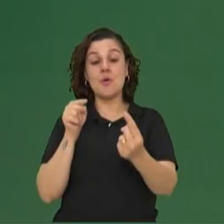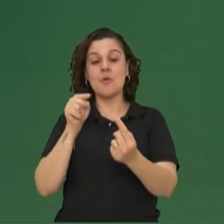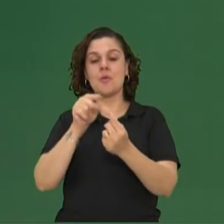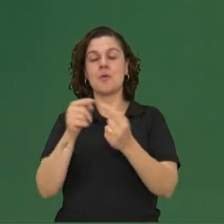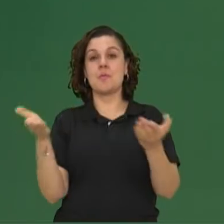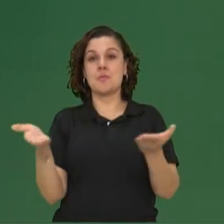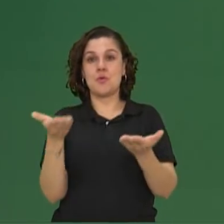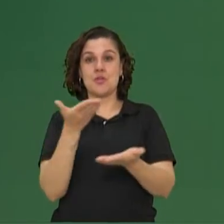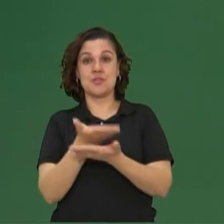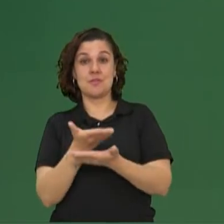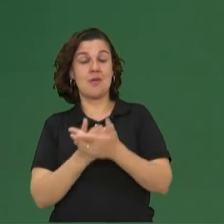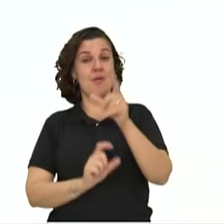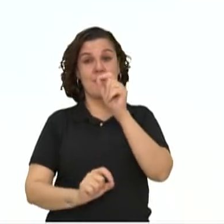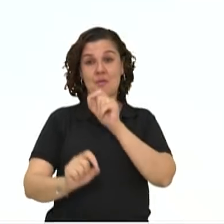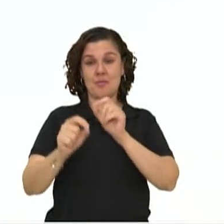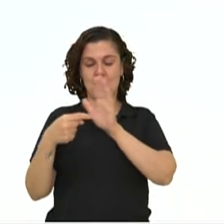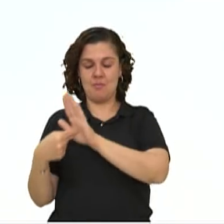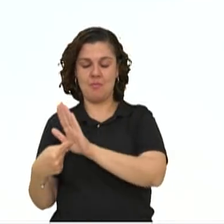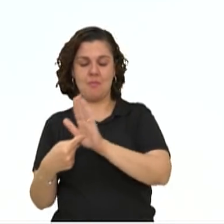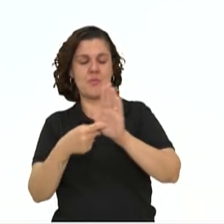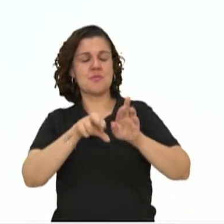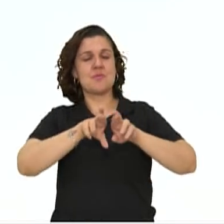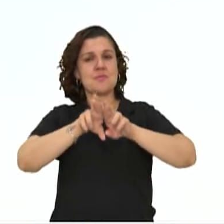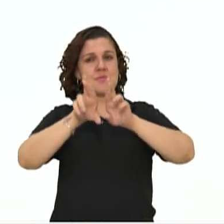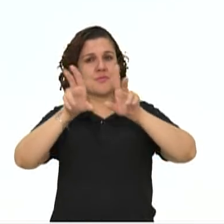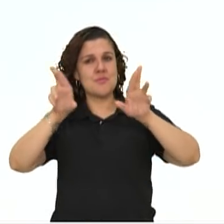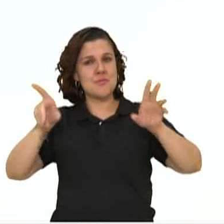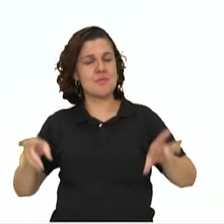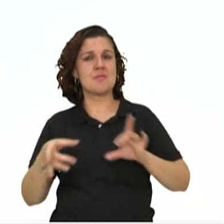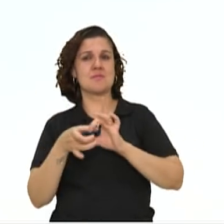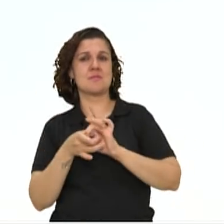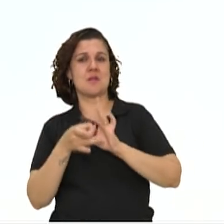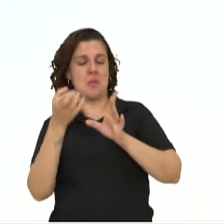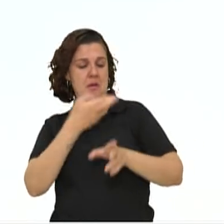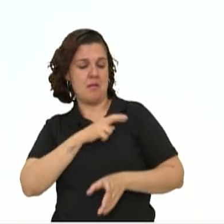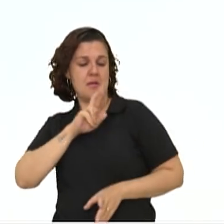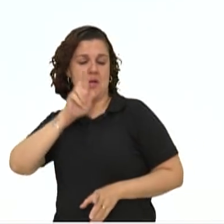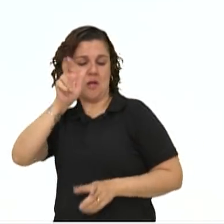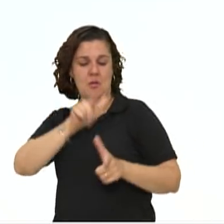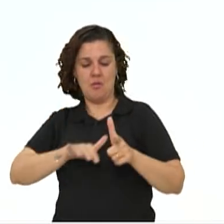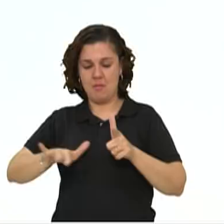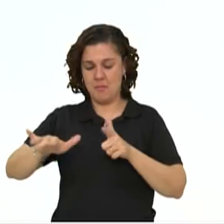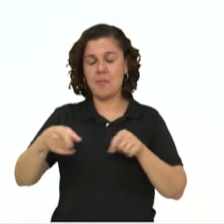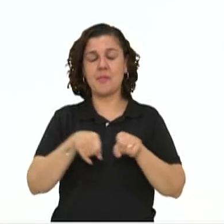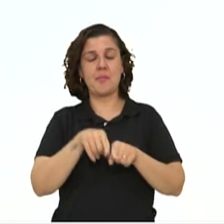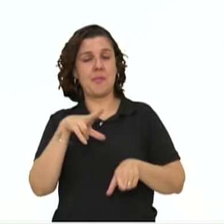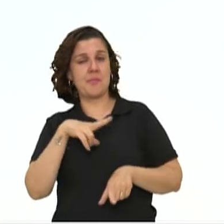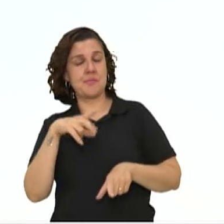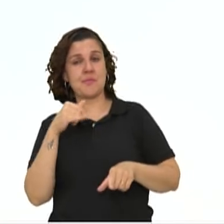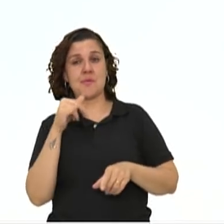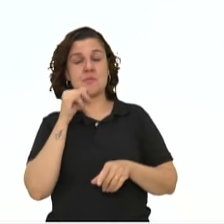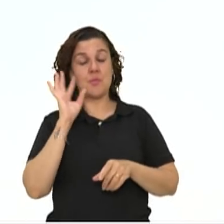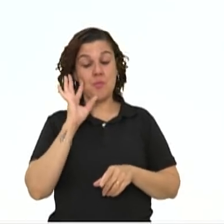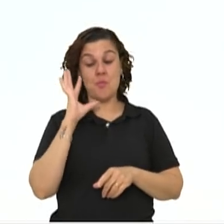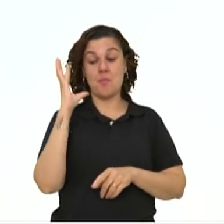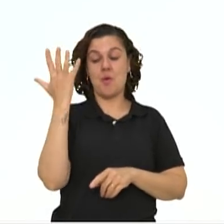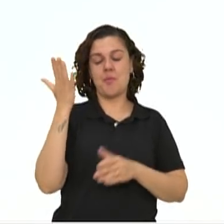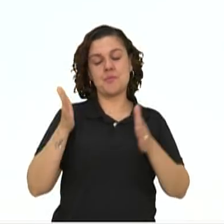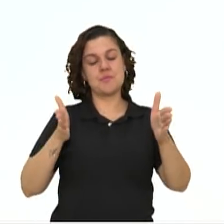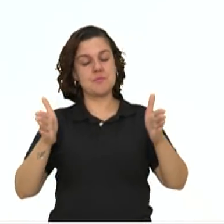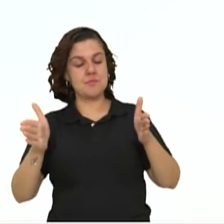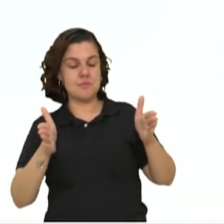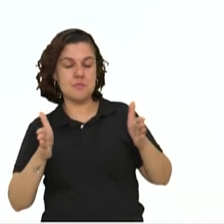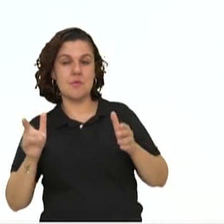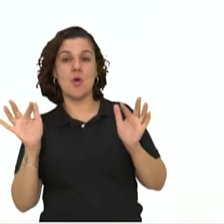desta aula é demonstrar a diferença da liberdade religiosa no espaço público e privado, como ocorreram as mudanças nesse